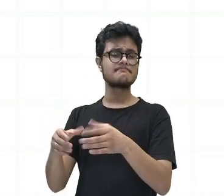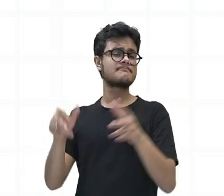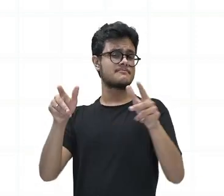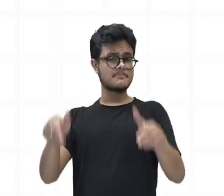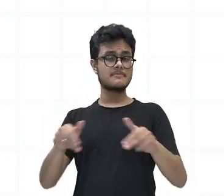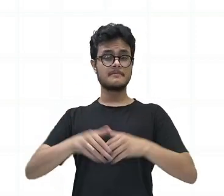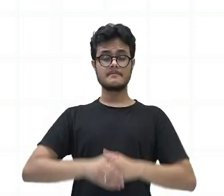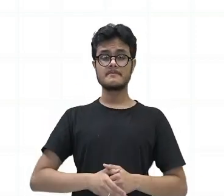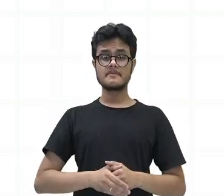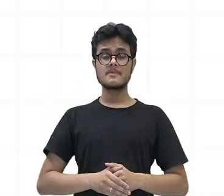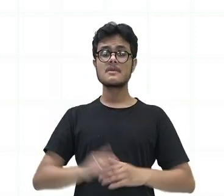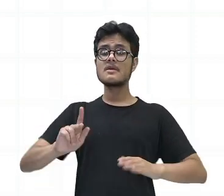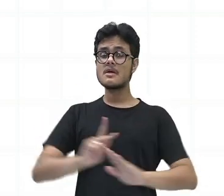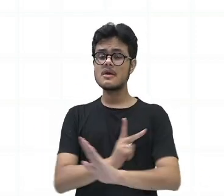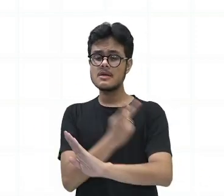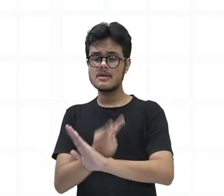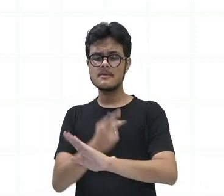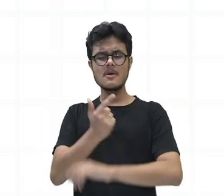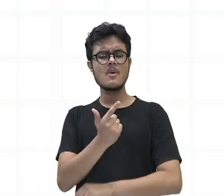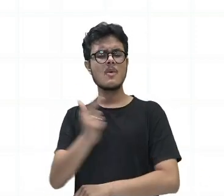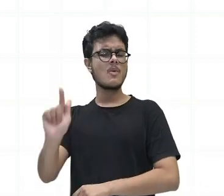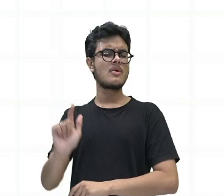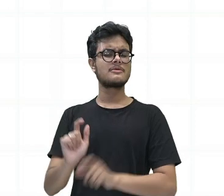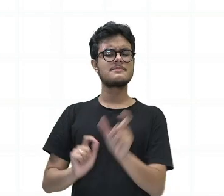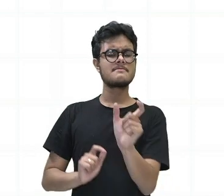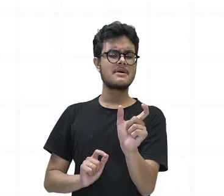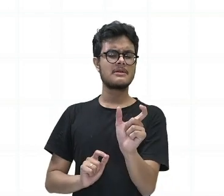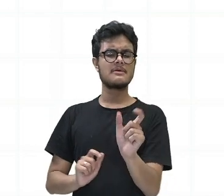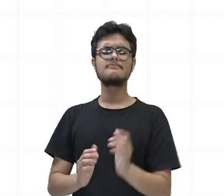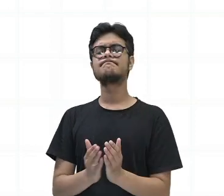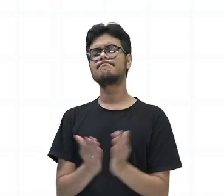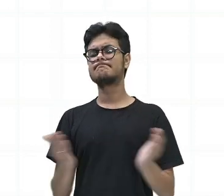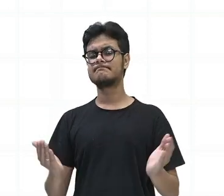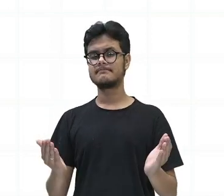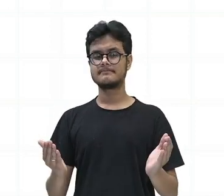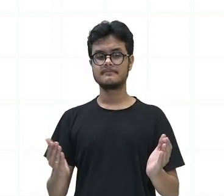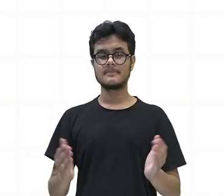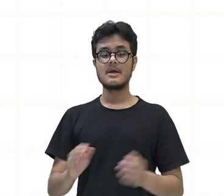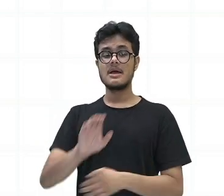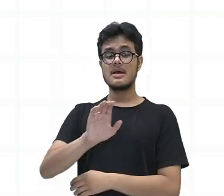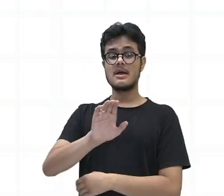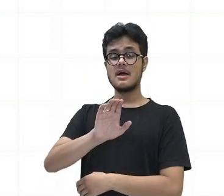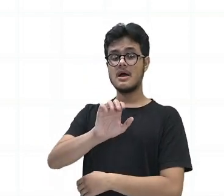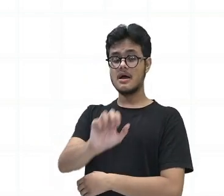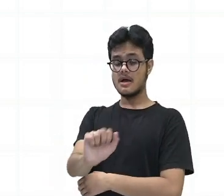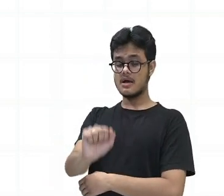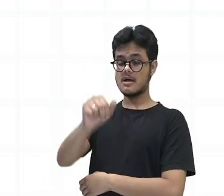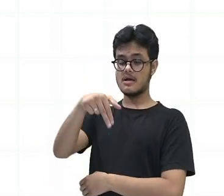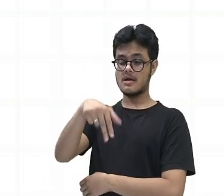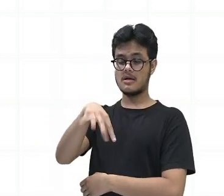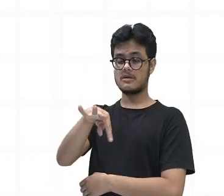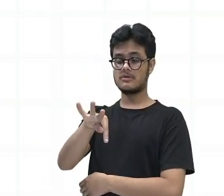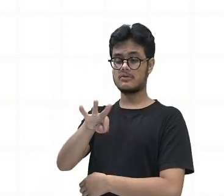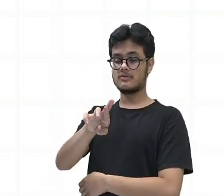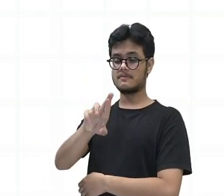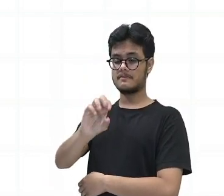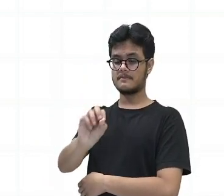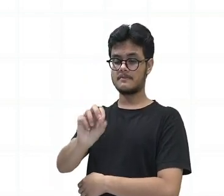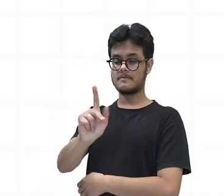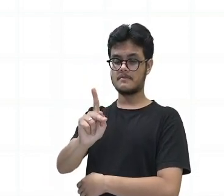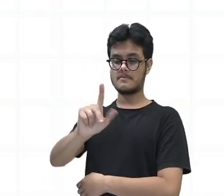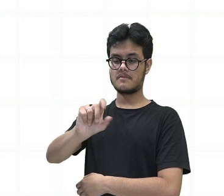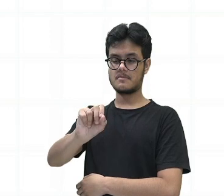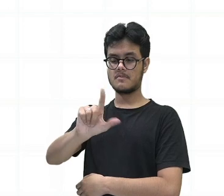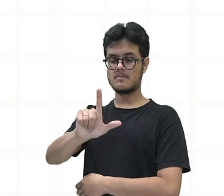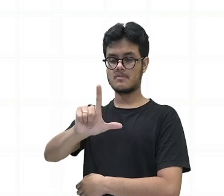grupos que aí podemos chamar de etnia, certo? Aí depois nós temos uma outra palavra que nós falamos durante a nossa aula, que